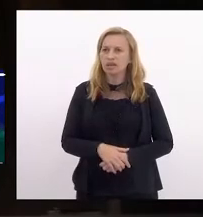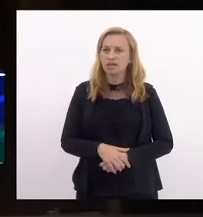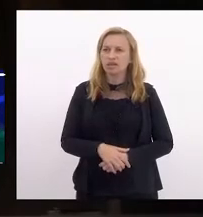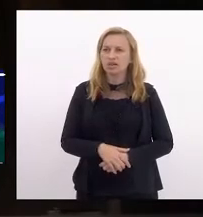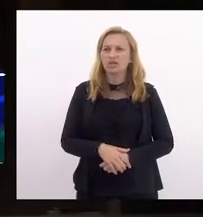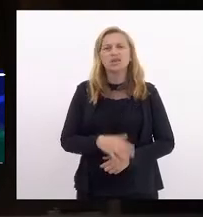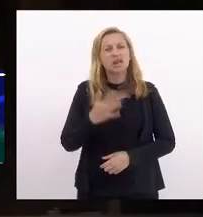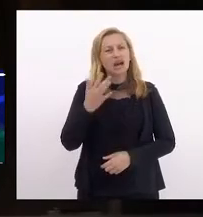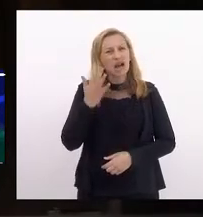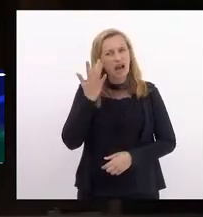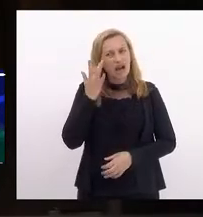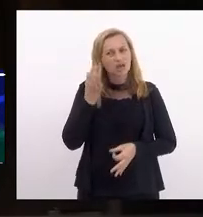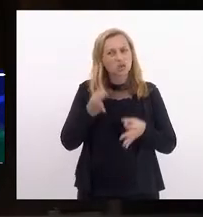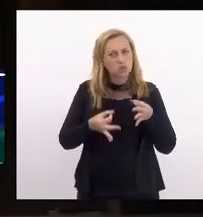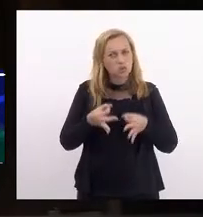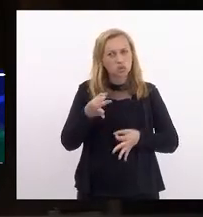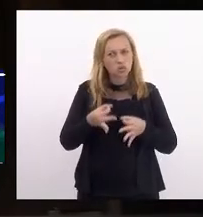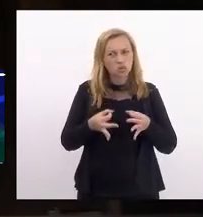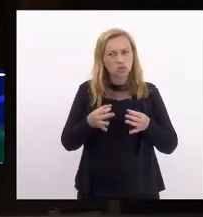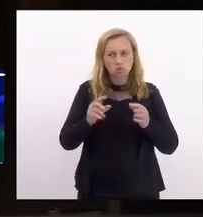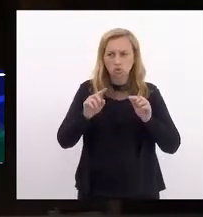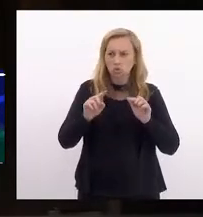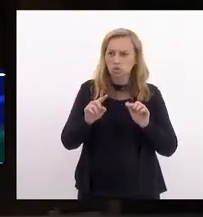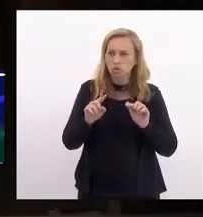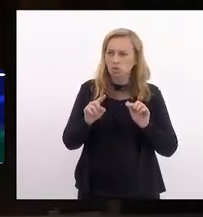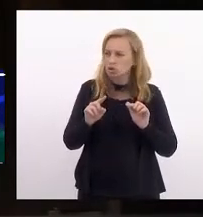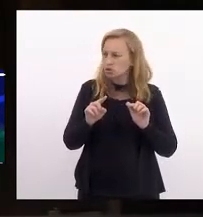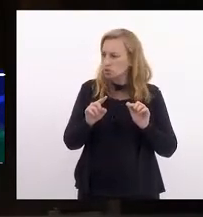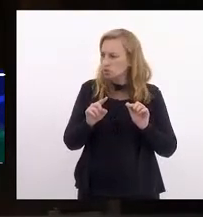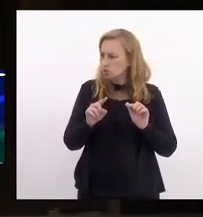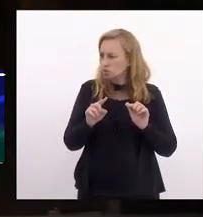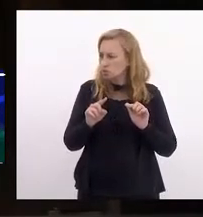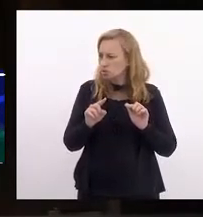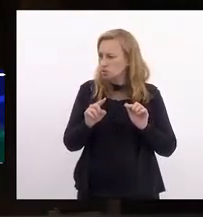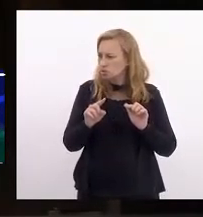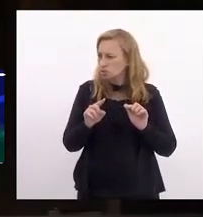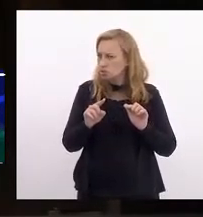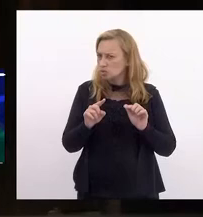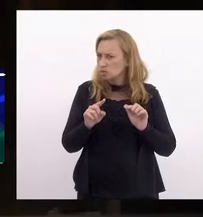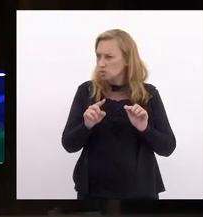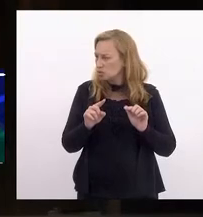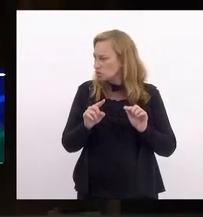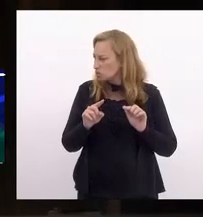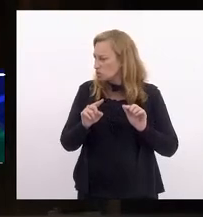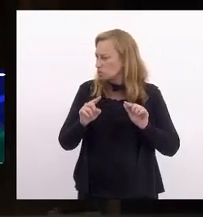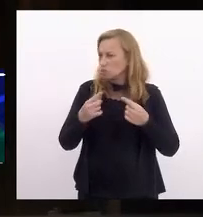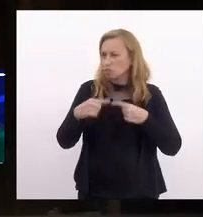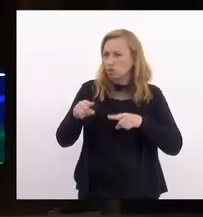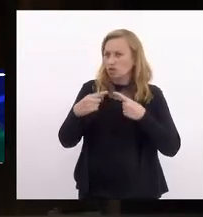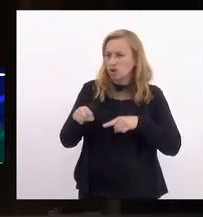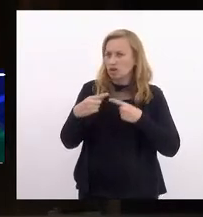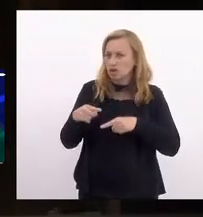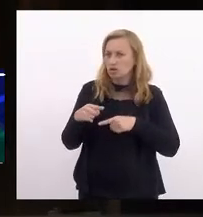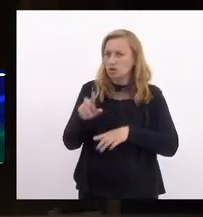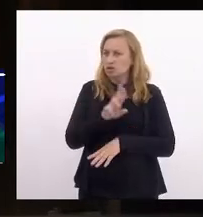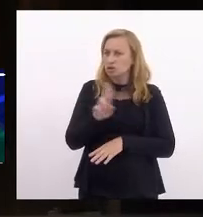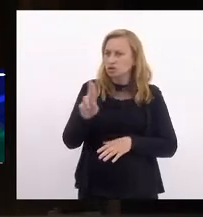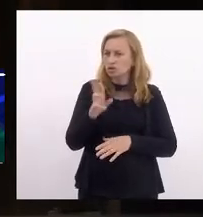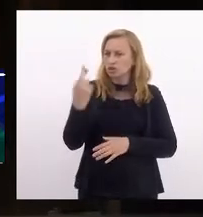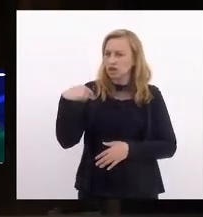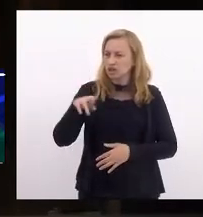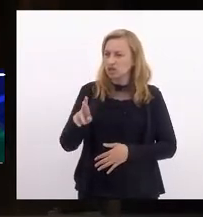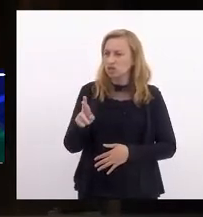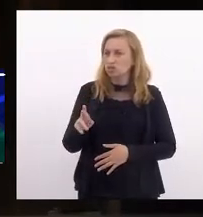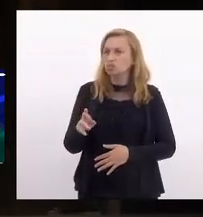tu acha justo insultos pessoais é em nome da religião se alguém aqui